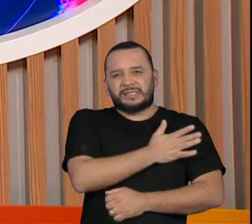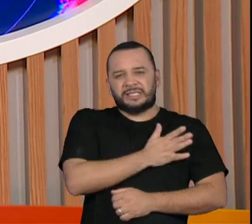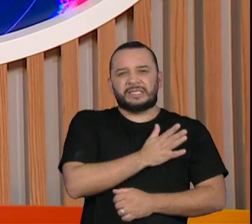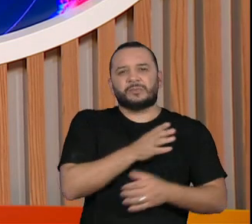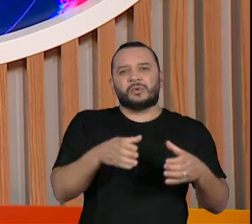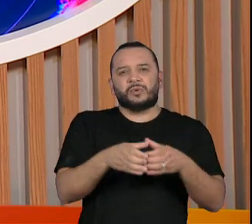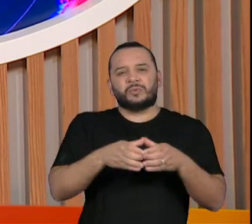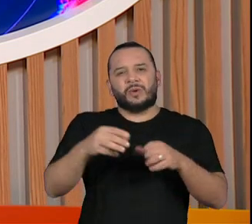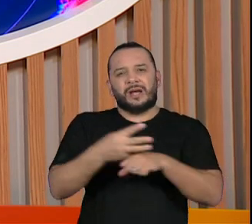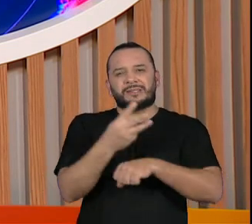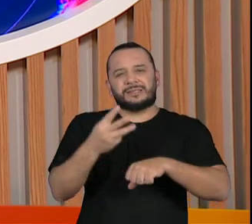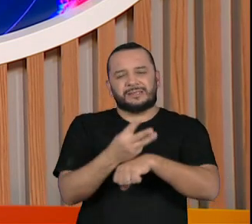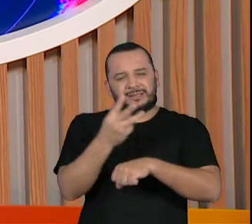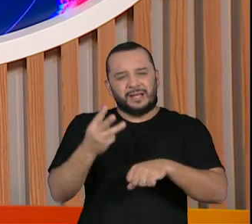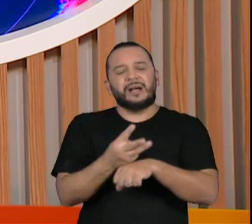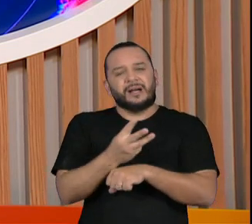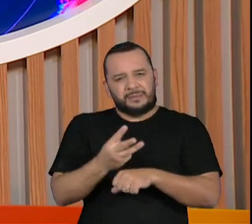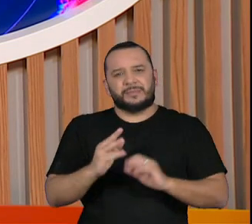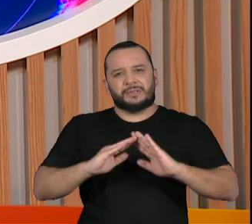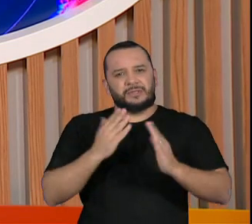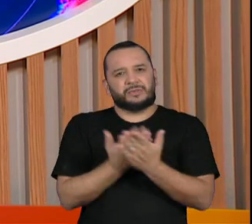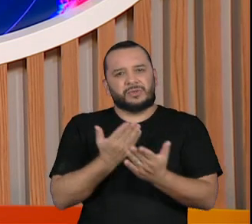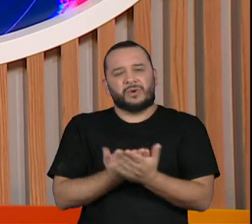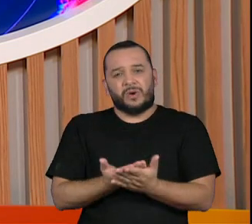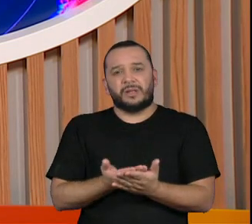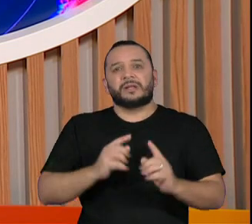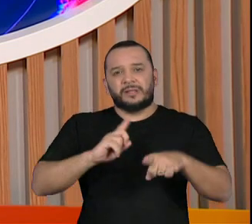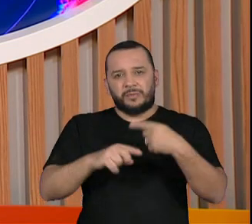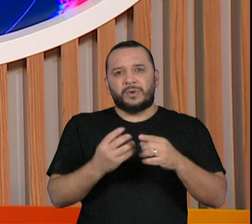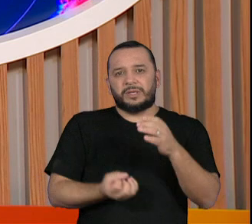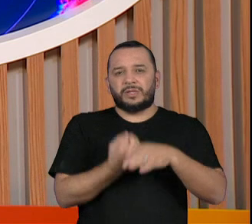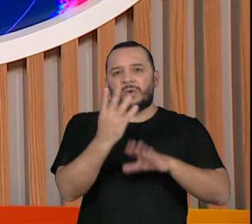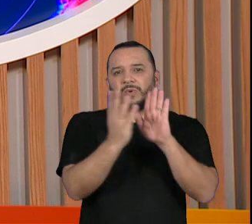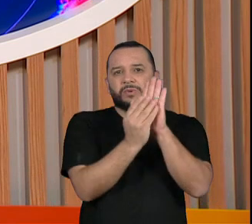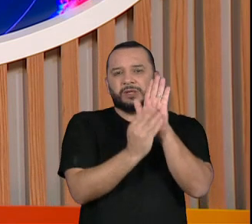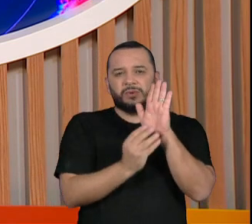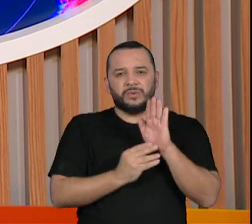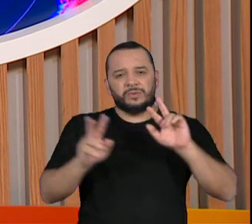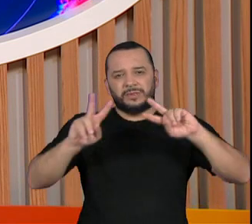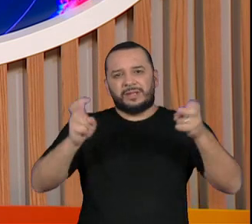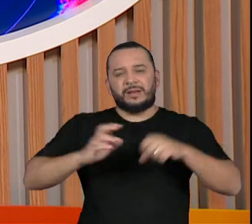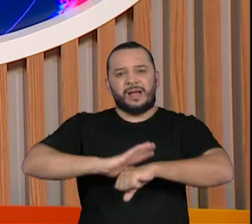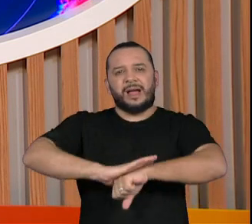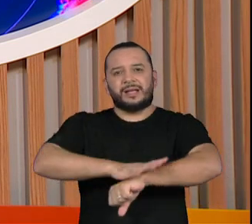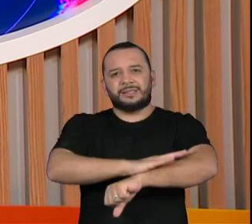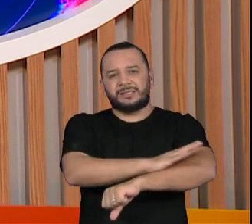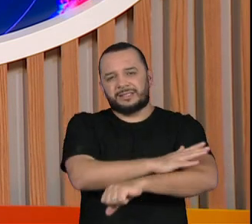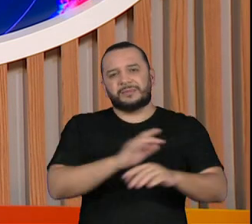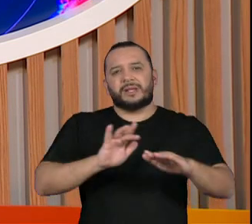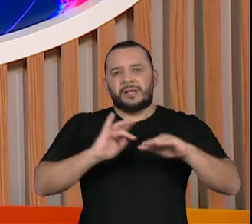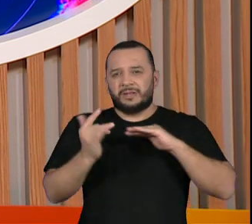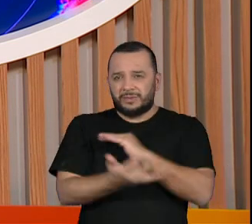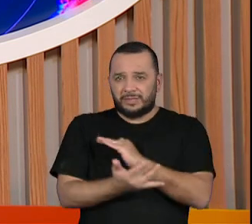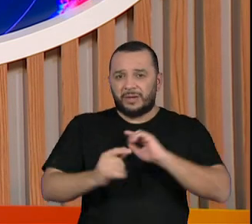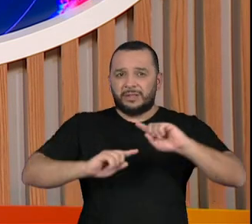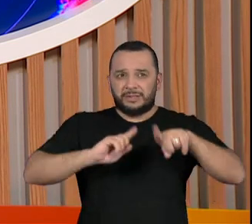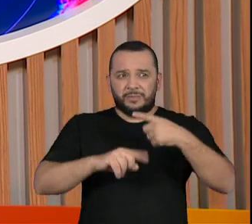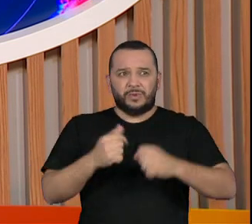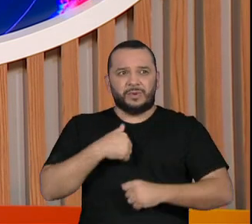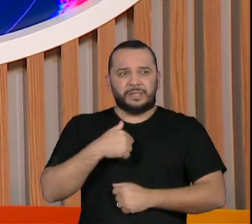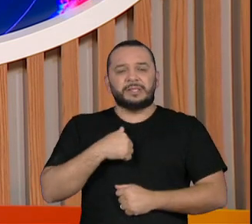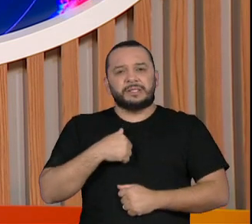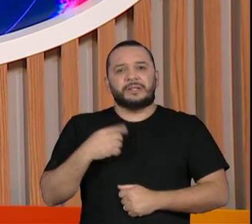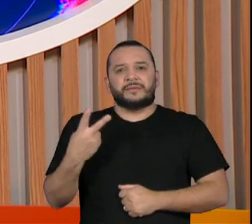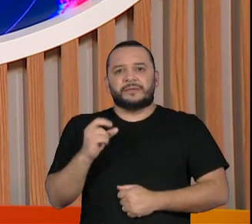de violência, a Fatou passou a produzir, então, conteúdo sobre racismo nas redes sociais. E foi em 2021 que ela abriu a Africa